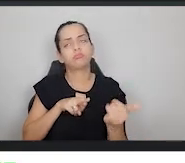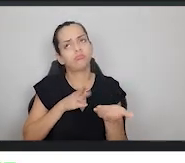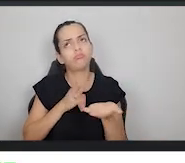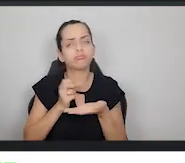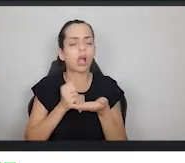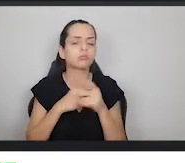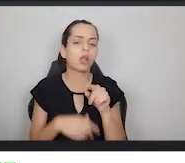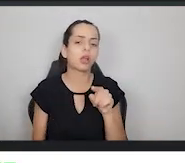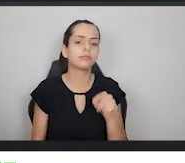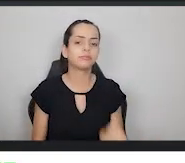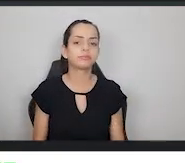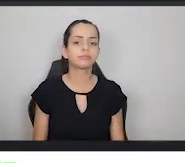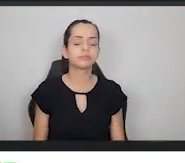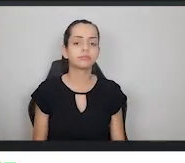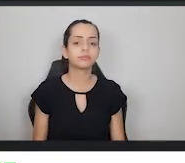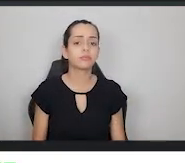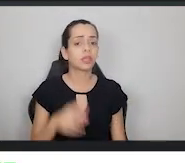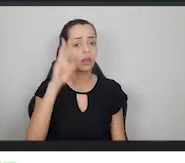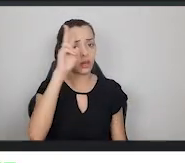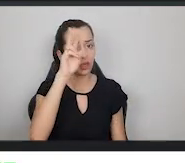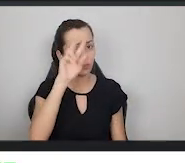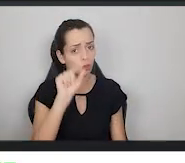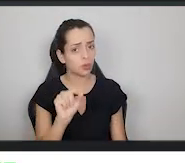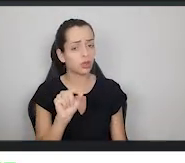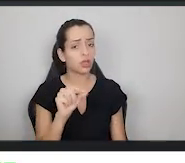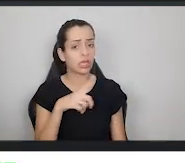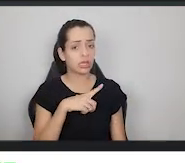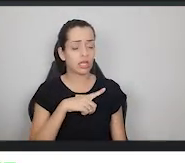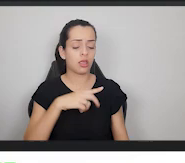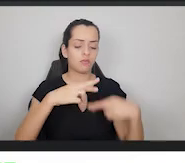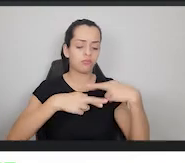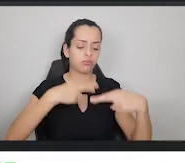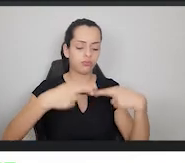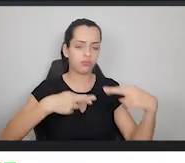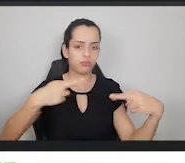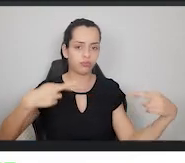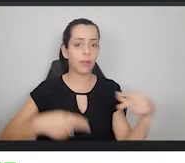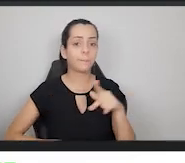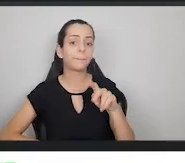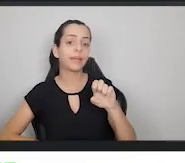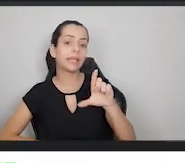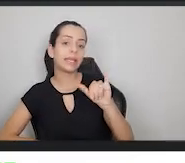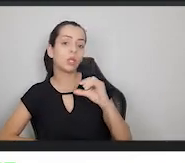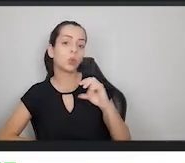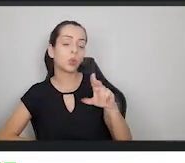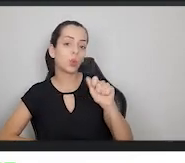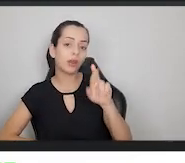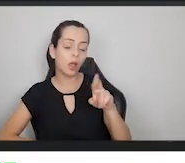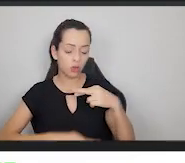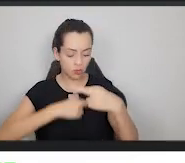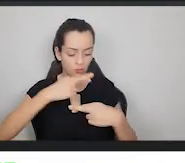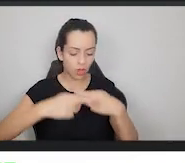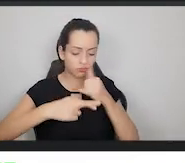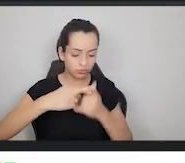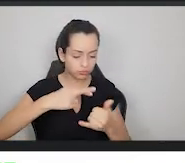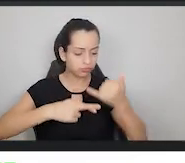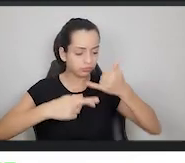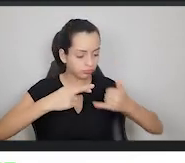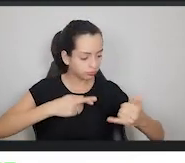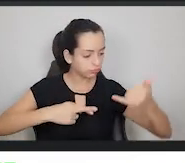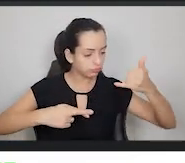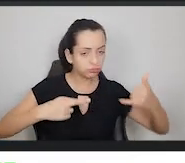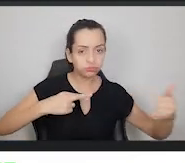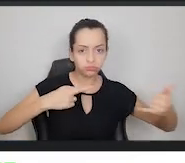a acomodação dessas, eu diria que dos vários condutores, né? Para que você consiga a seção